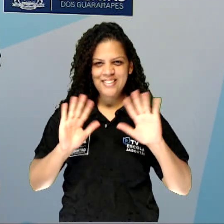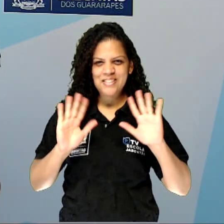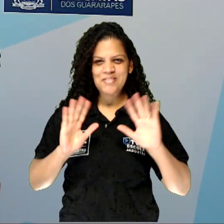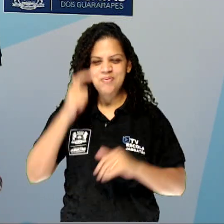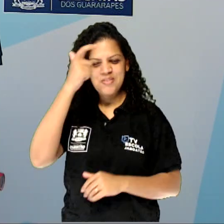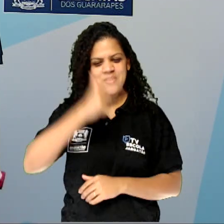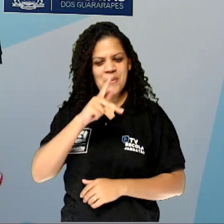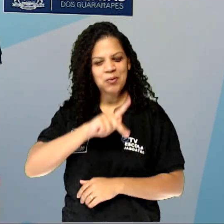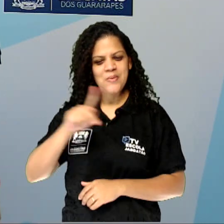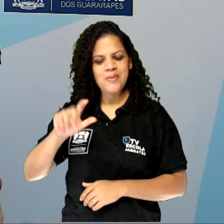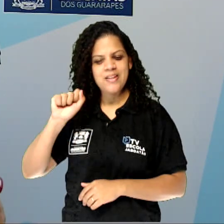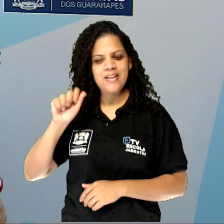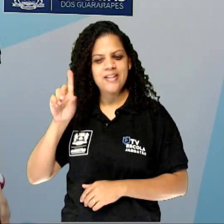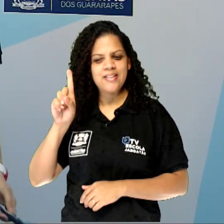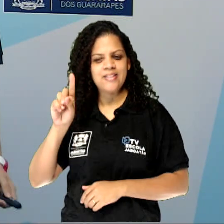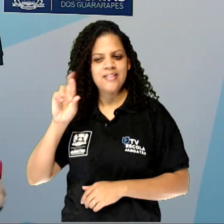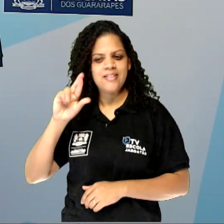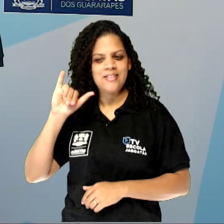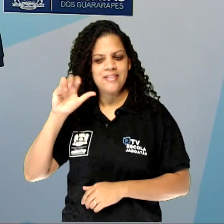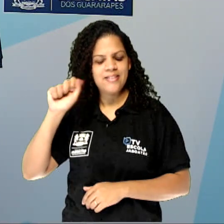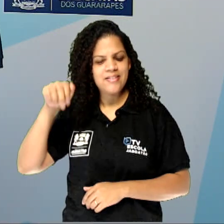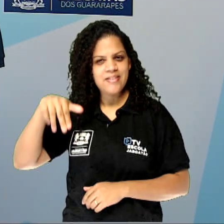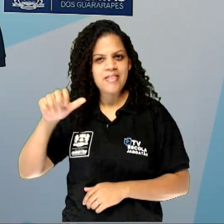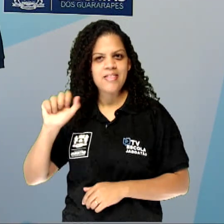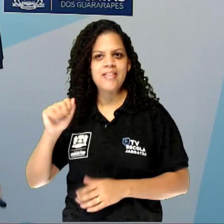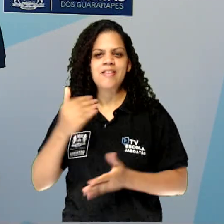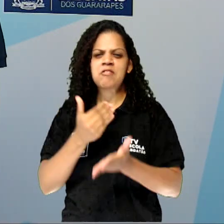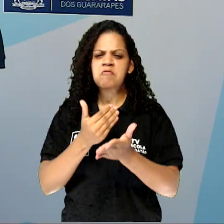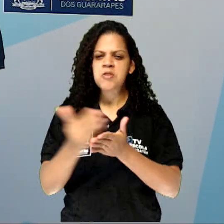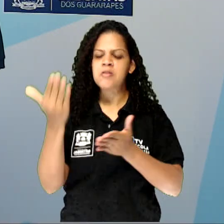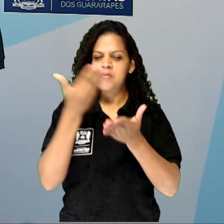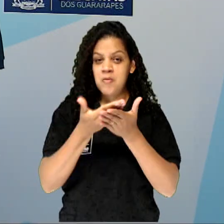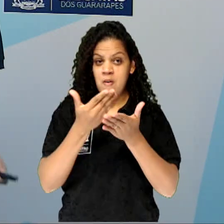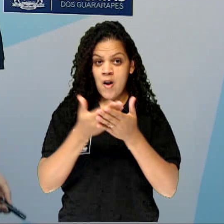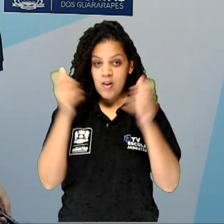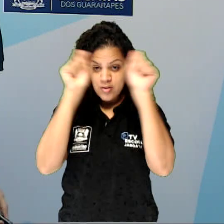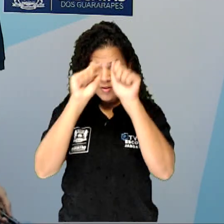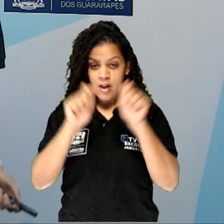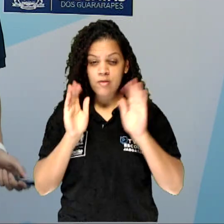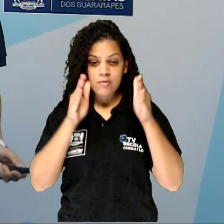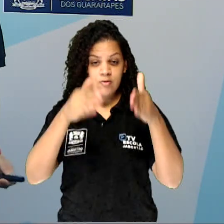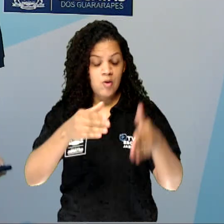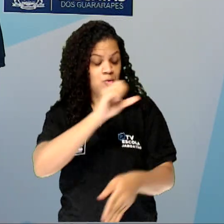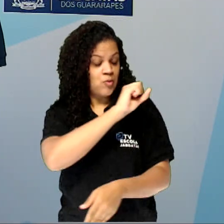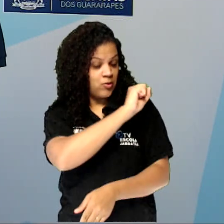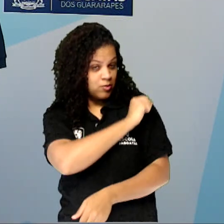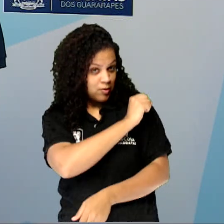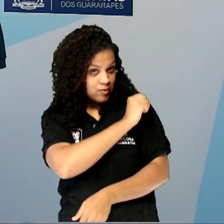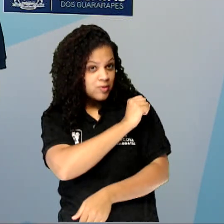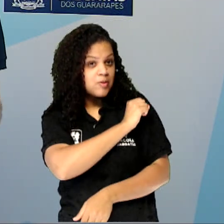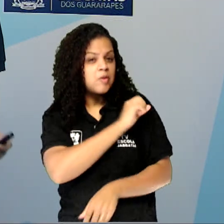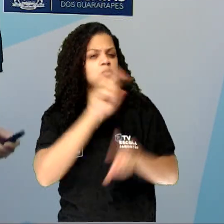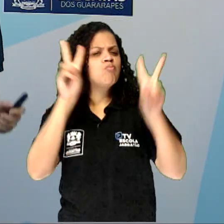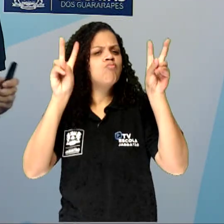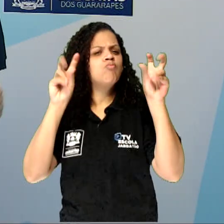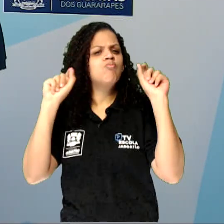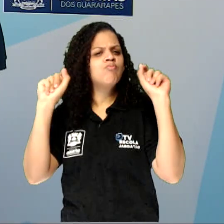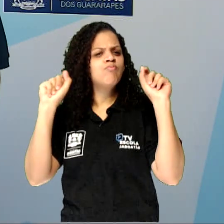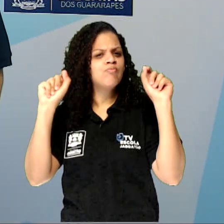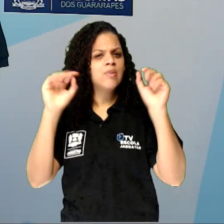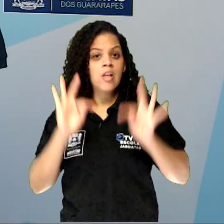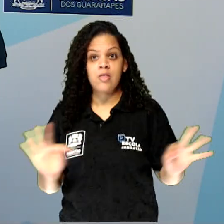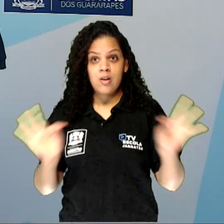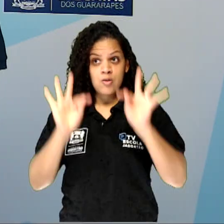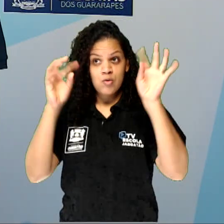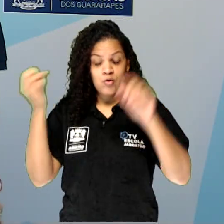eu sou a professora Adriana Freitas. Estamos começando mais uma aula de artes para os 8º anos. O tema da aula de hoje é as novas tecnologias